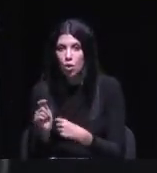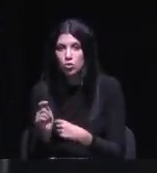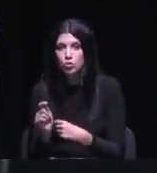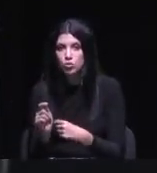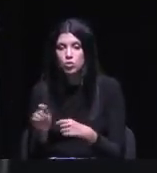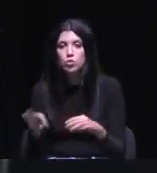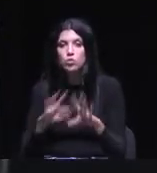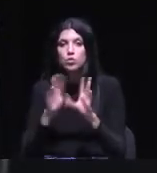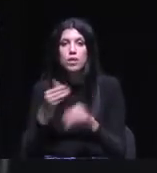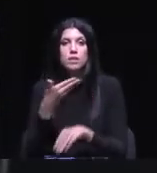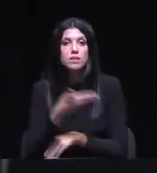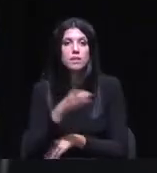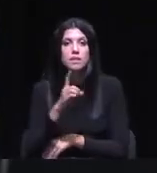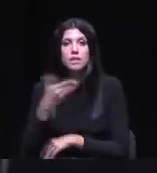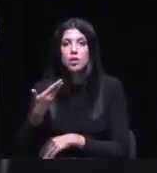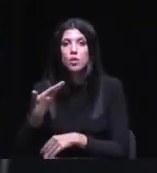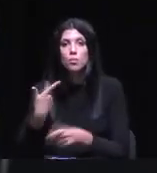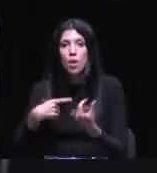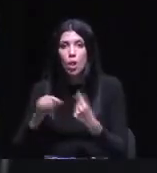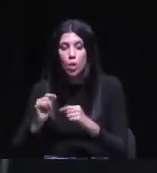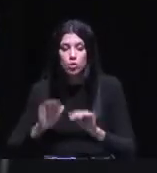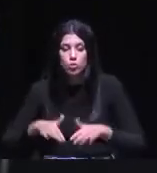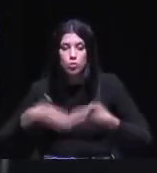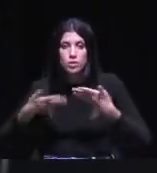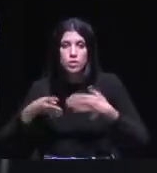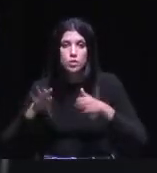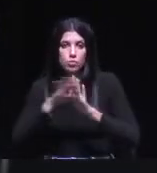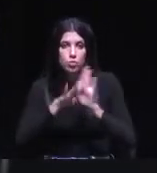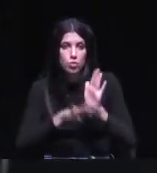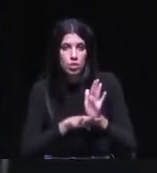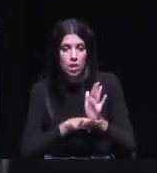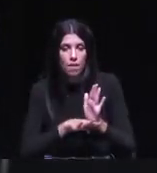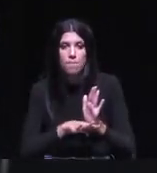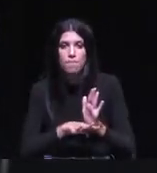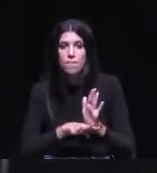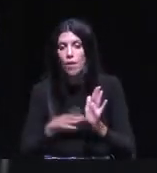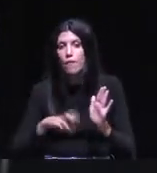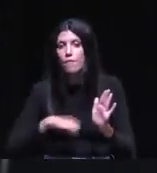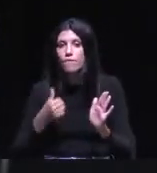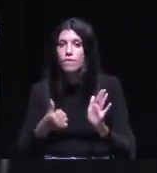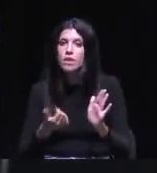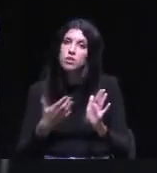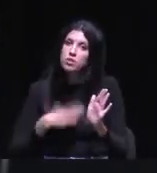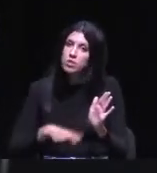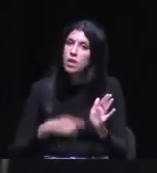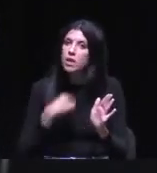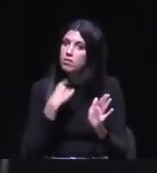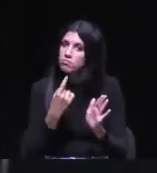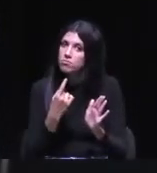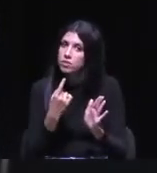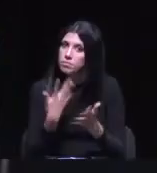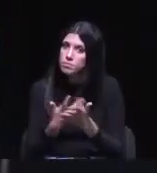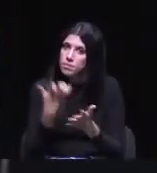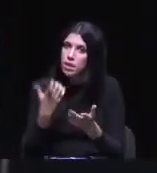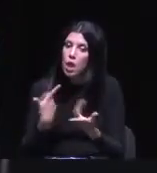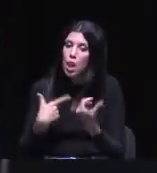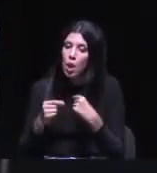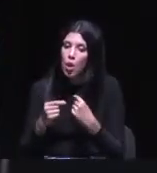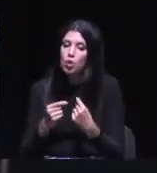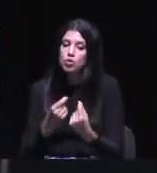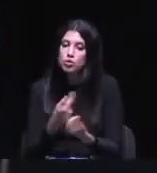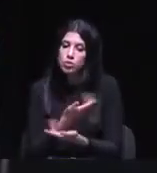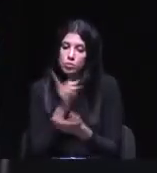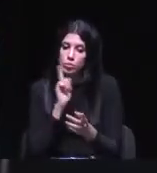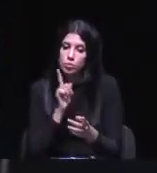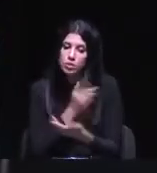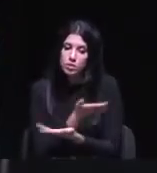de 161 lojas com história desde o início do programa. Os Verdes não querem deixar de assinalar a distinção destas lojas, mas